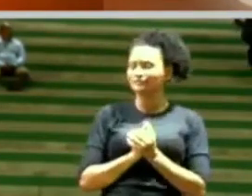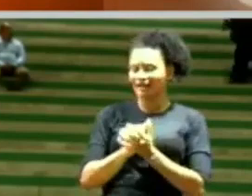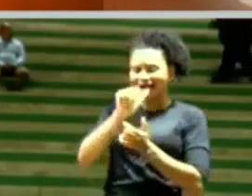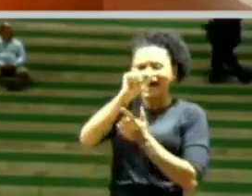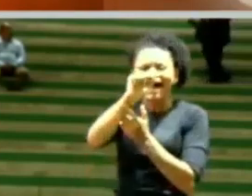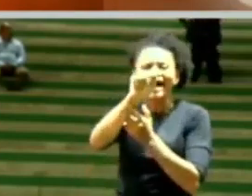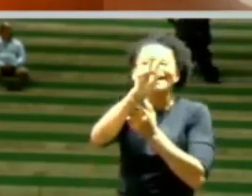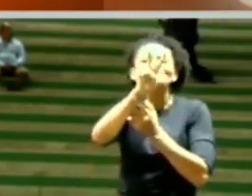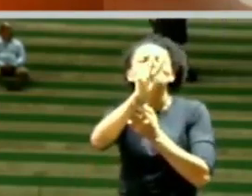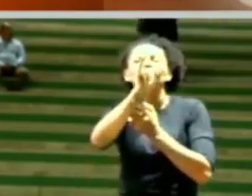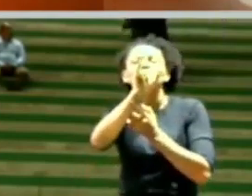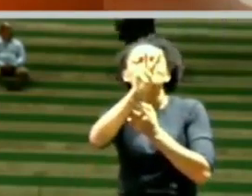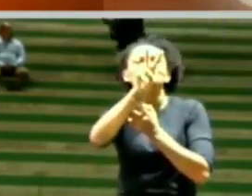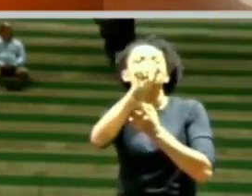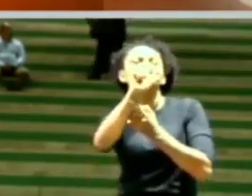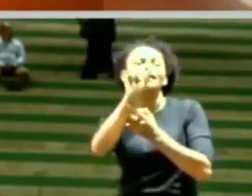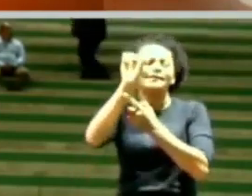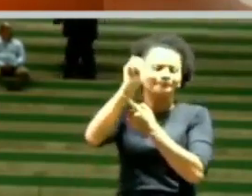avivamento?